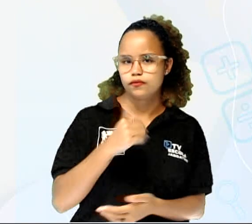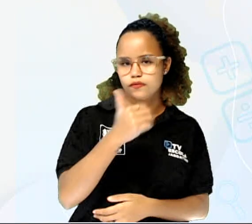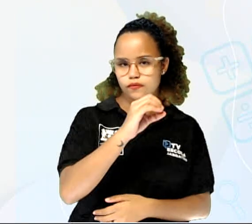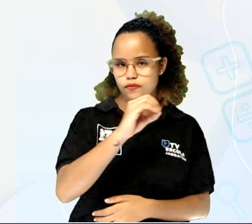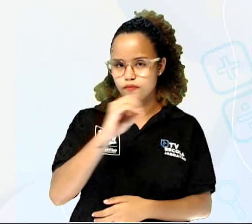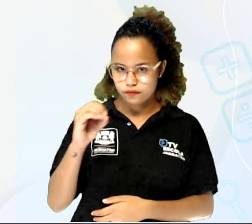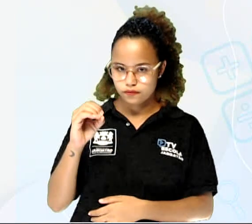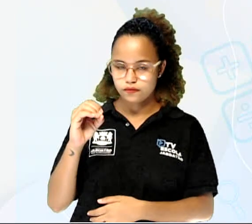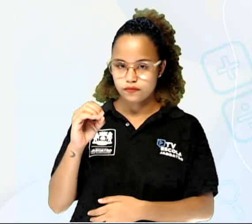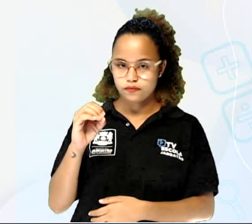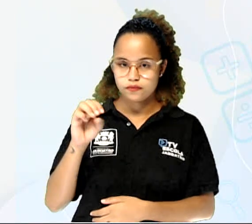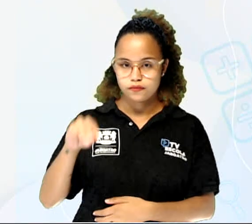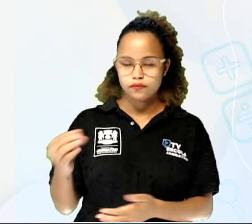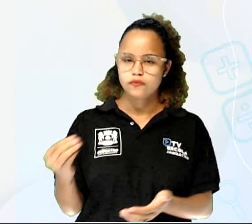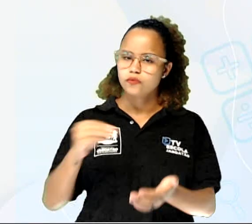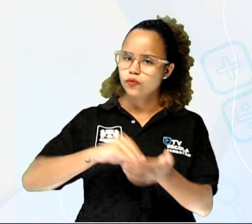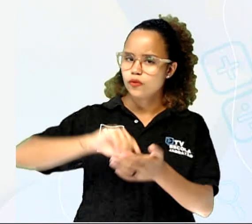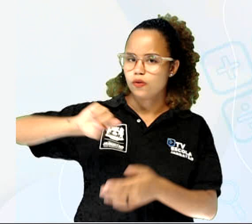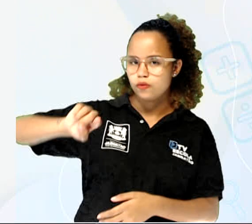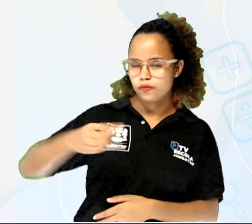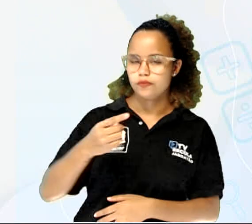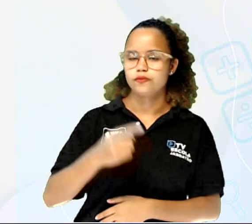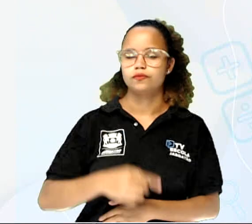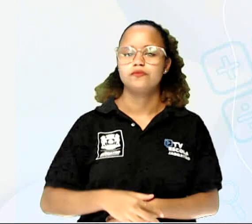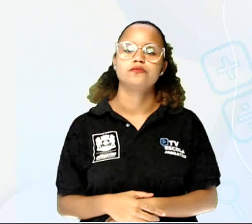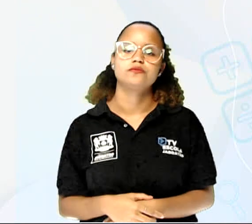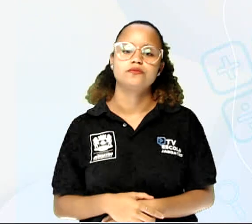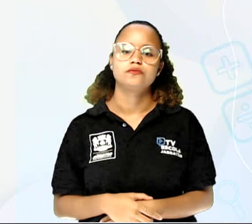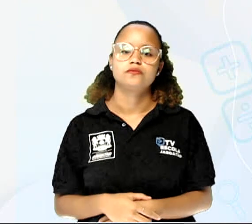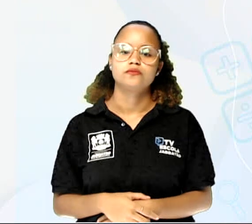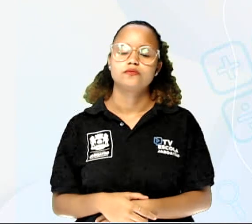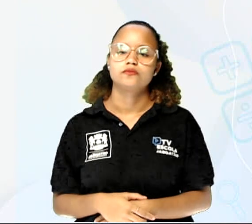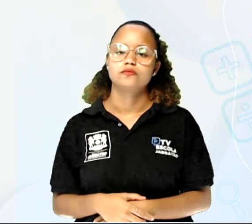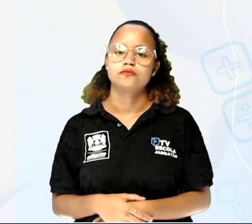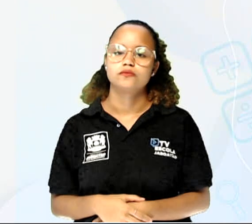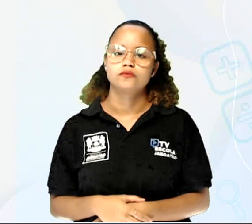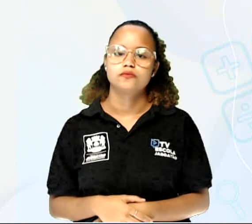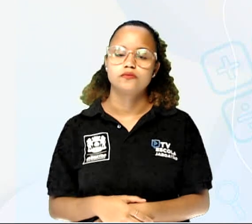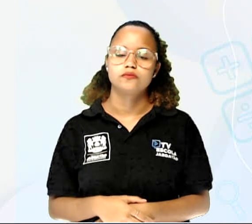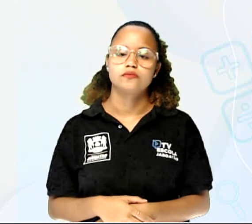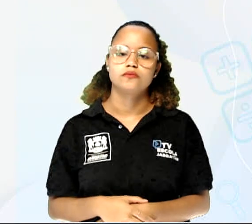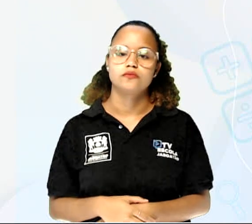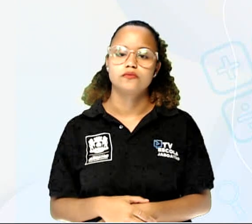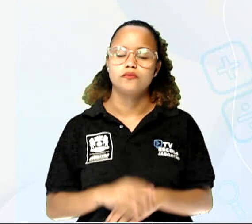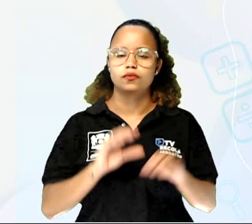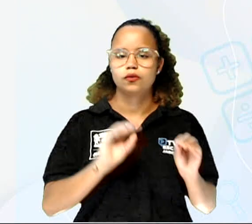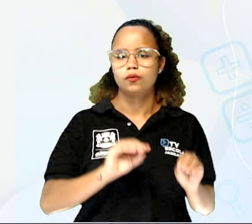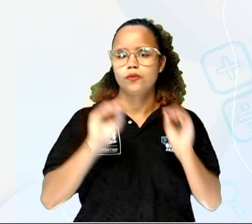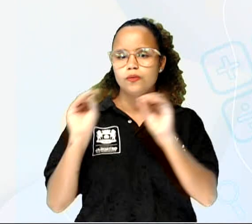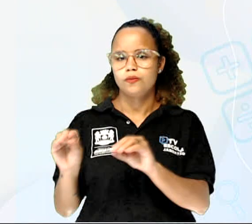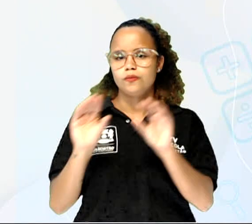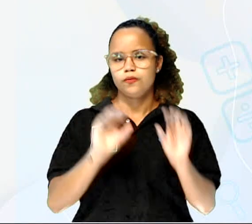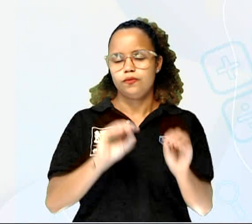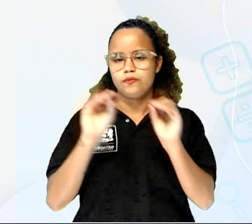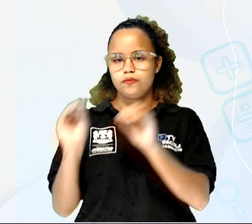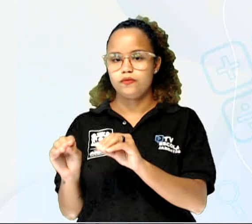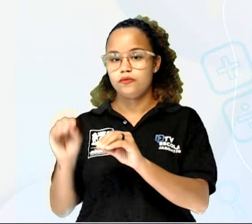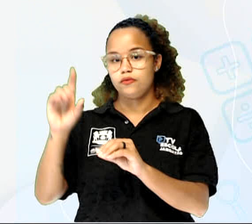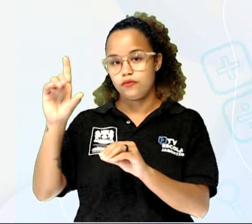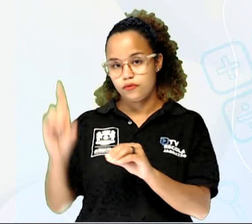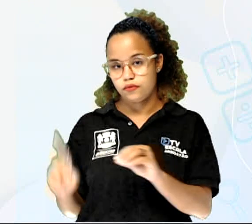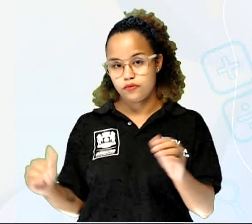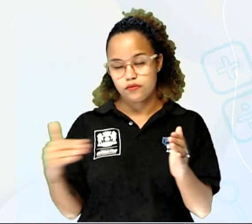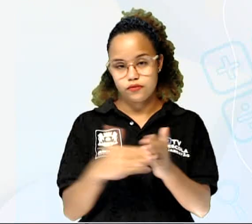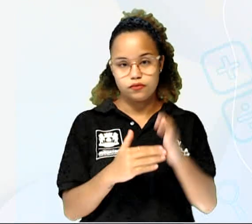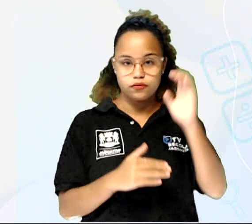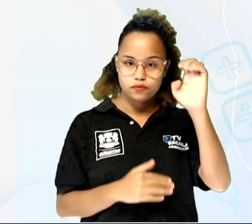metros lá, ponho a vírgula e vou andar com essa vírgula da direita para a